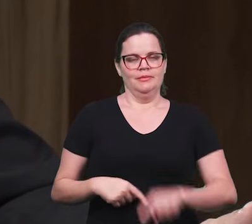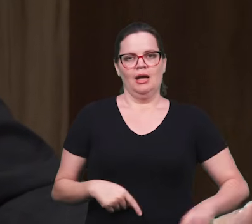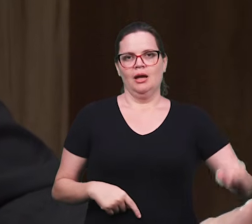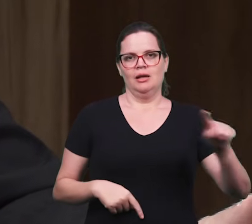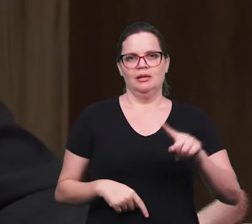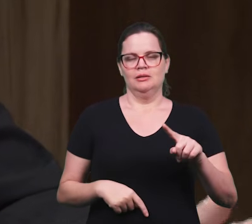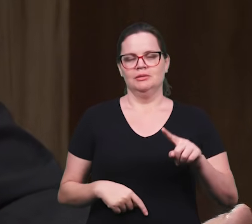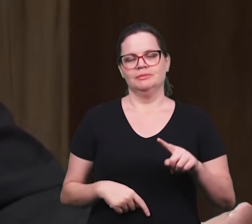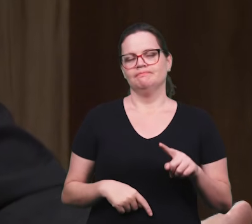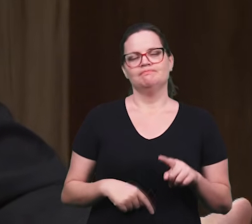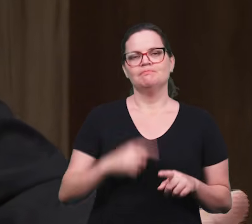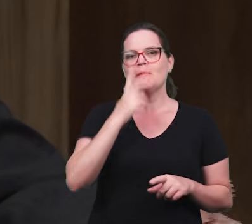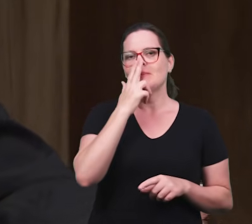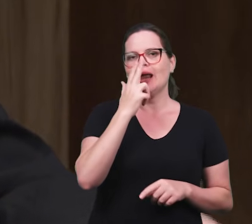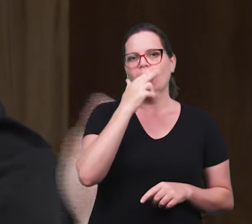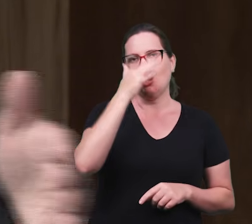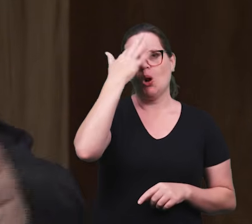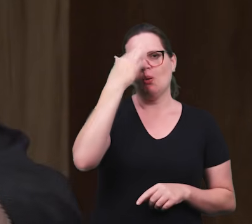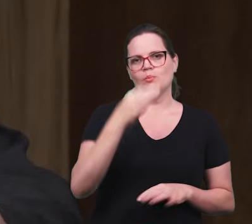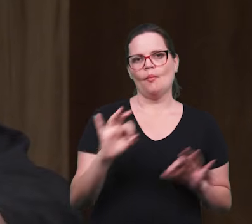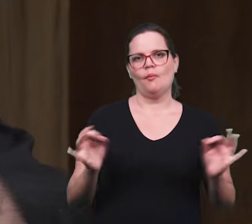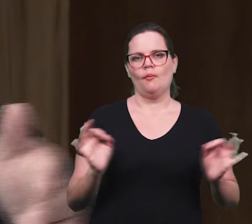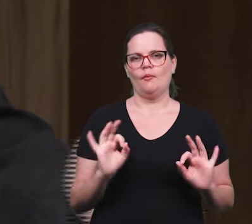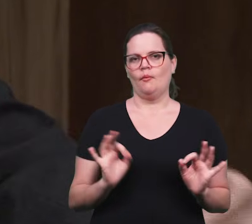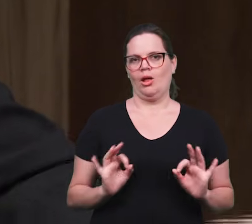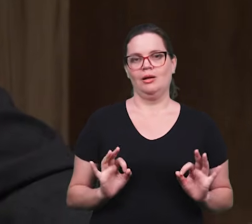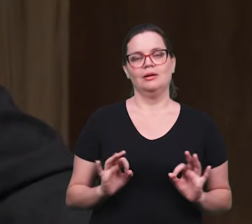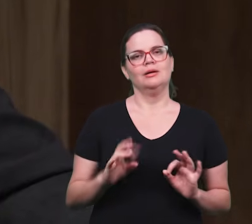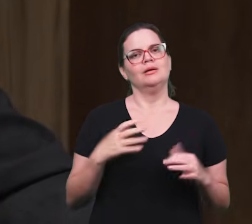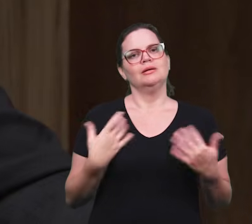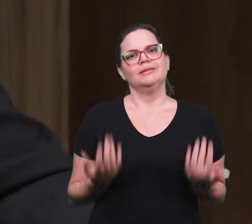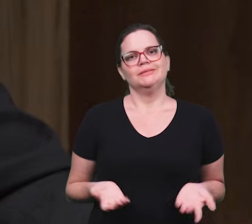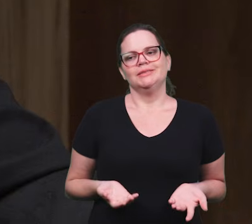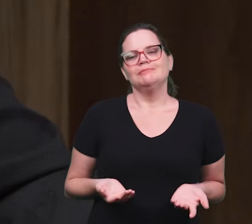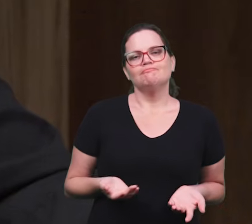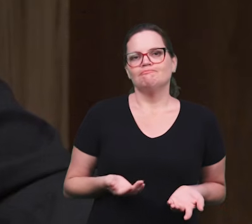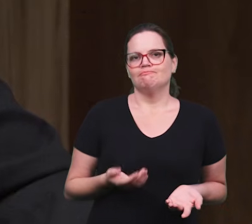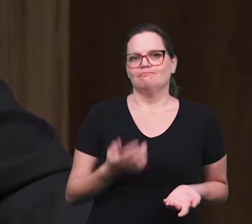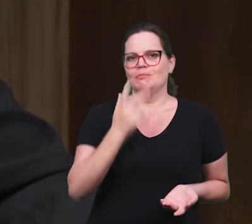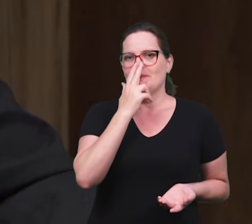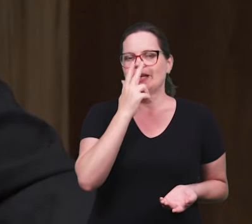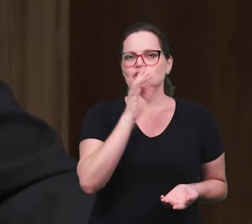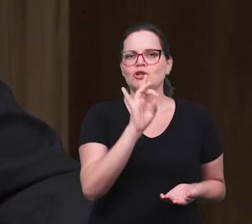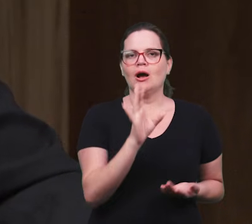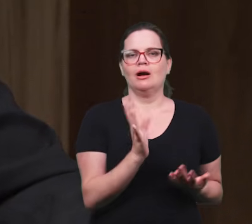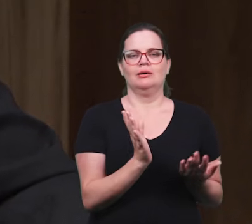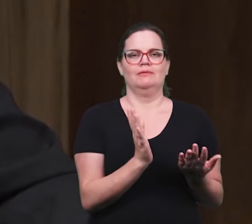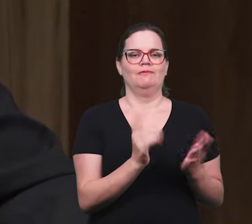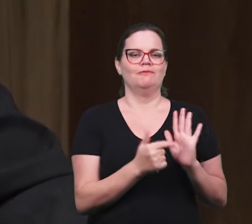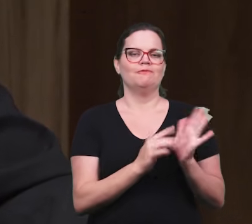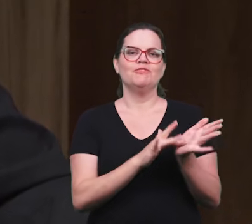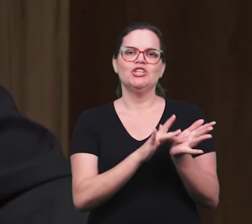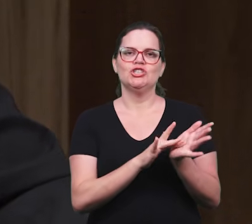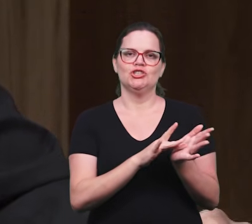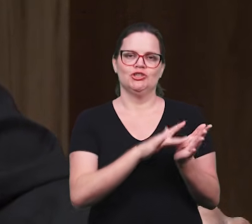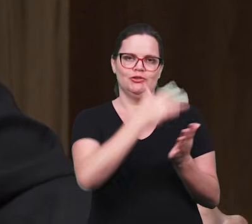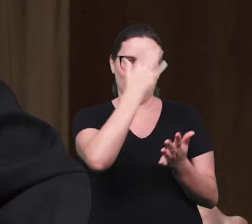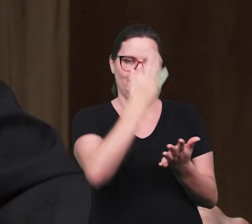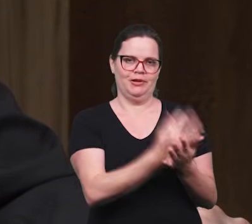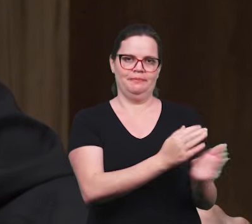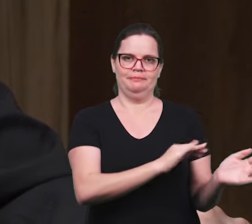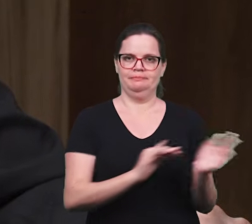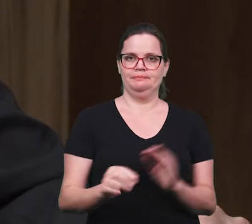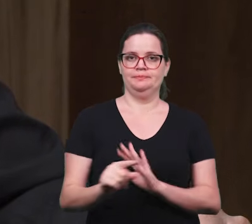aquilo que o Senhor estabeleceu e acaba vivendo muitas vezes a fé aparente, né? E lá no verso 20,